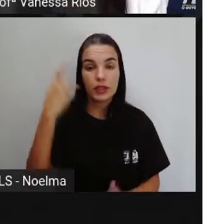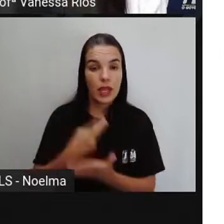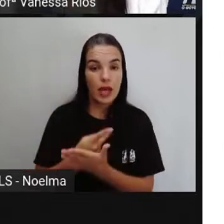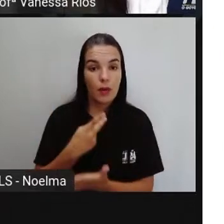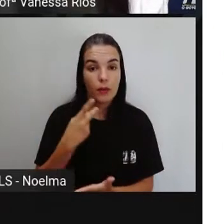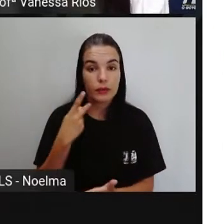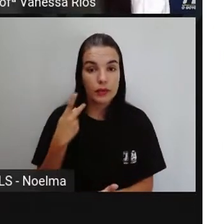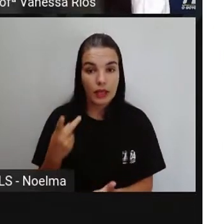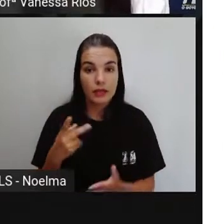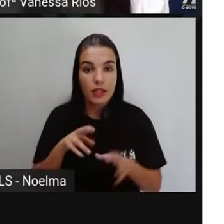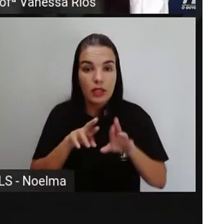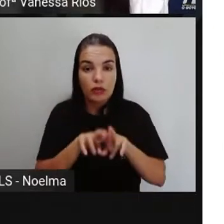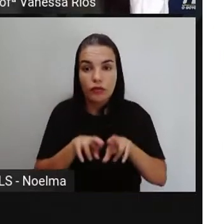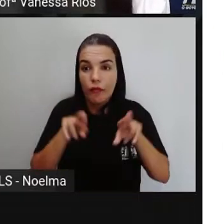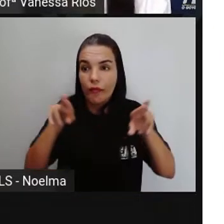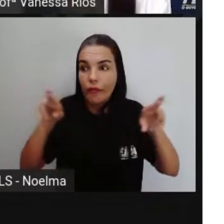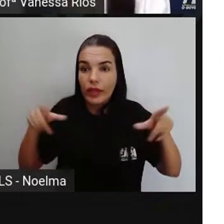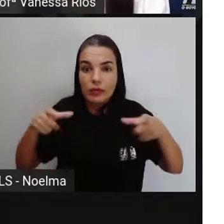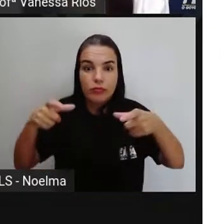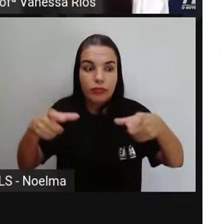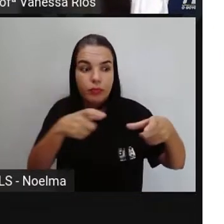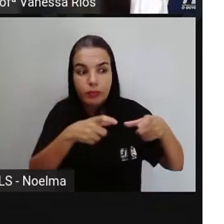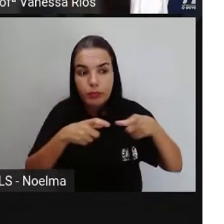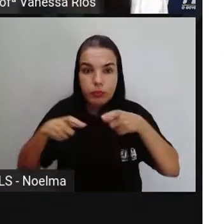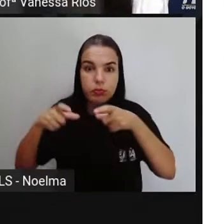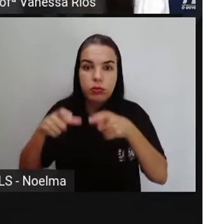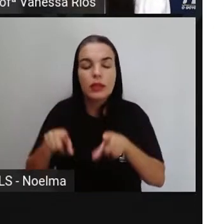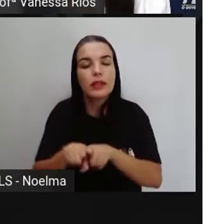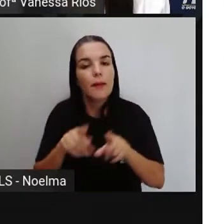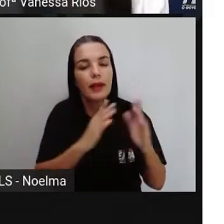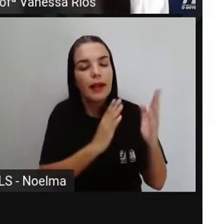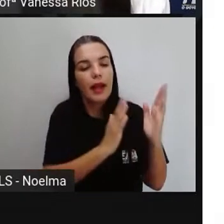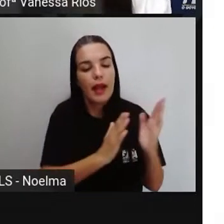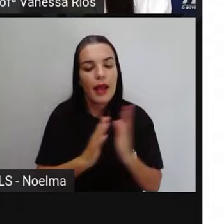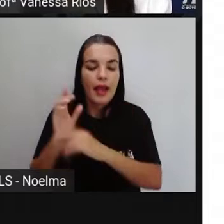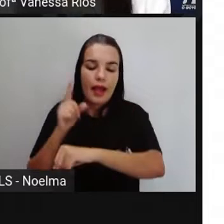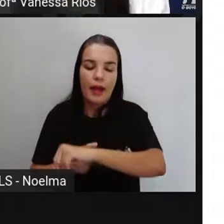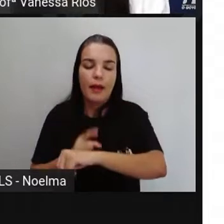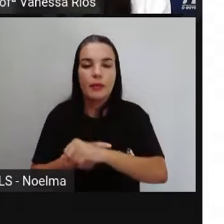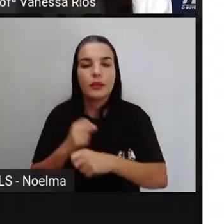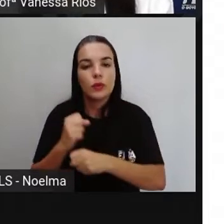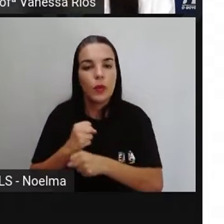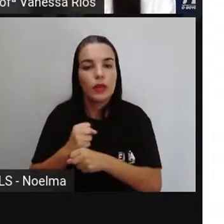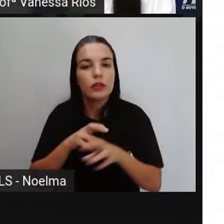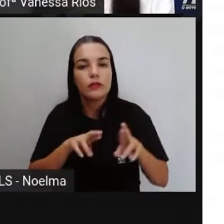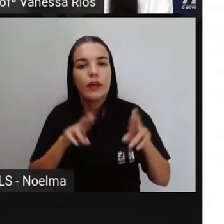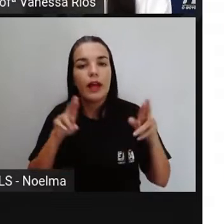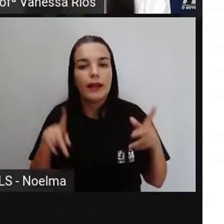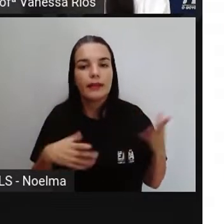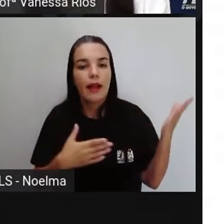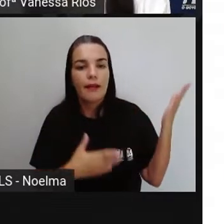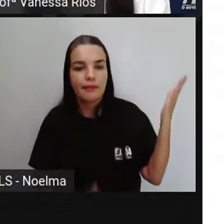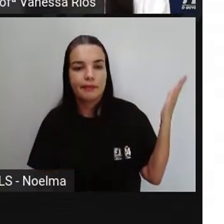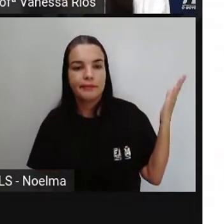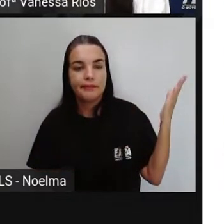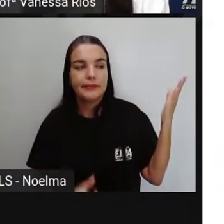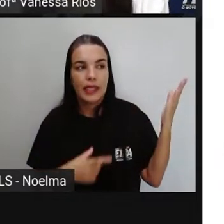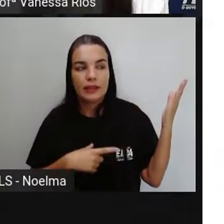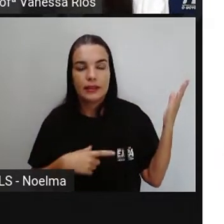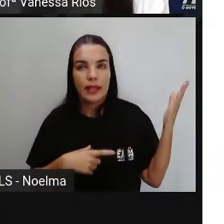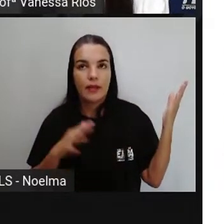diversas partes, né, da Bahia e em diversas épocas do ano. E a gente percebe aí festas